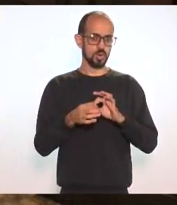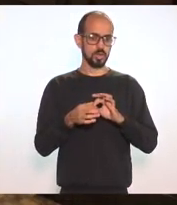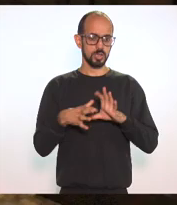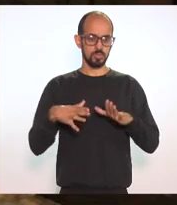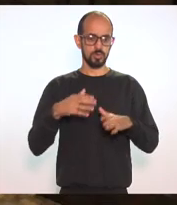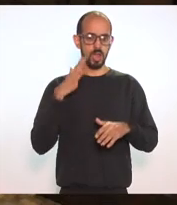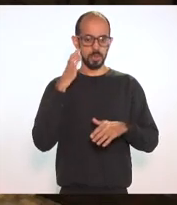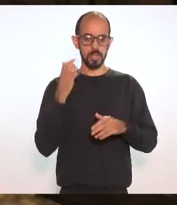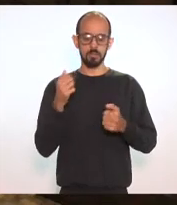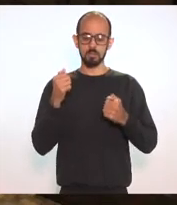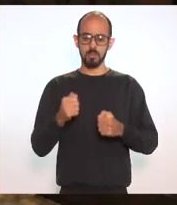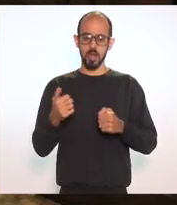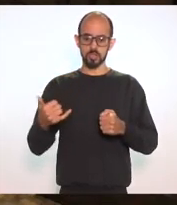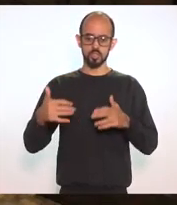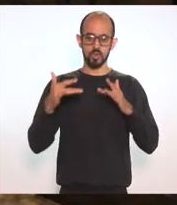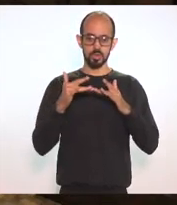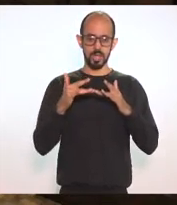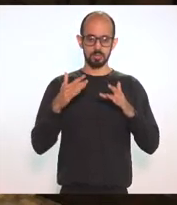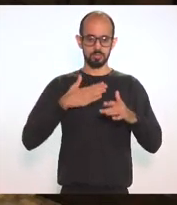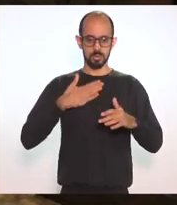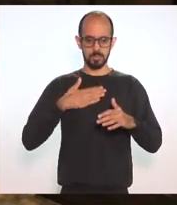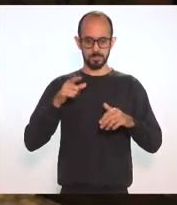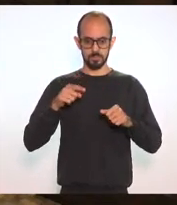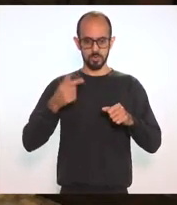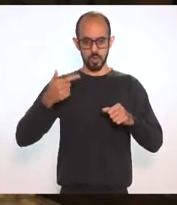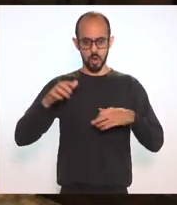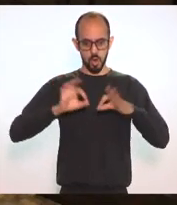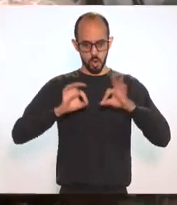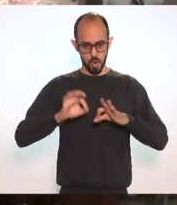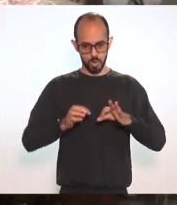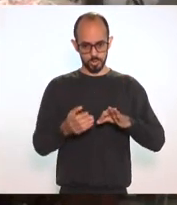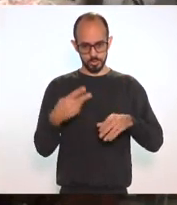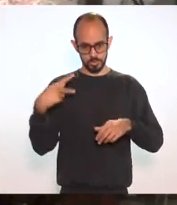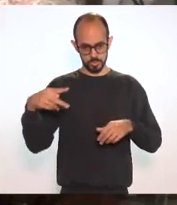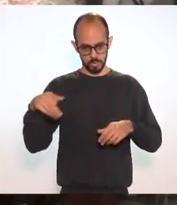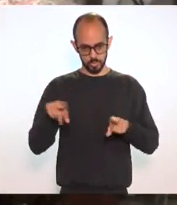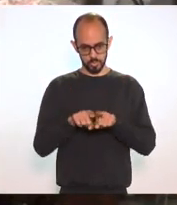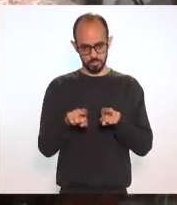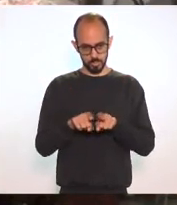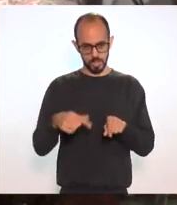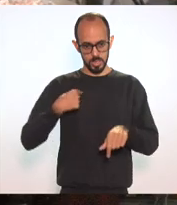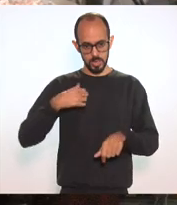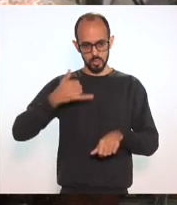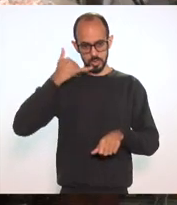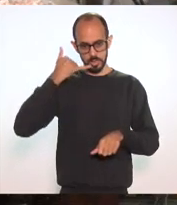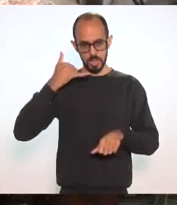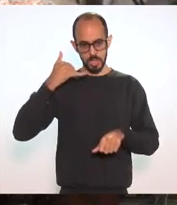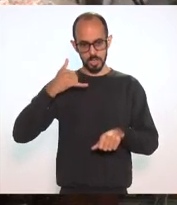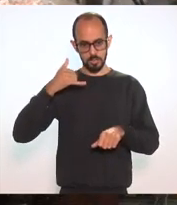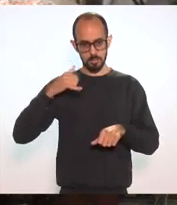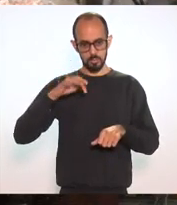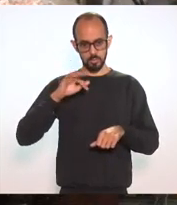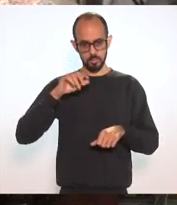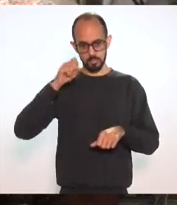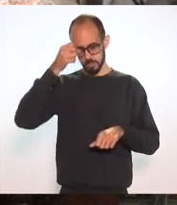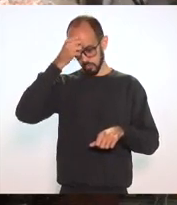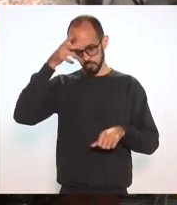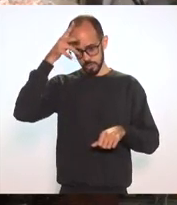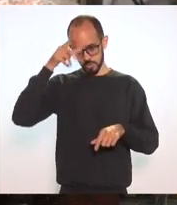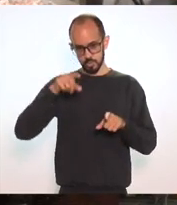pode trazê-lo. Isso... Em relação à questão de ordem também que Vossa Excelência levantou, eu liguei para o prefeito e depois falamos em